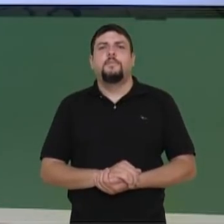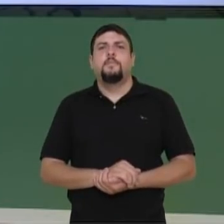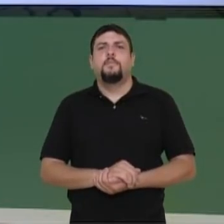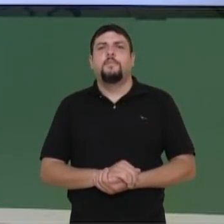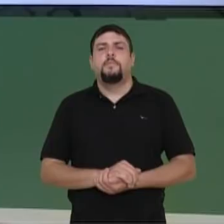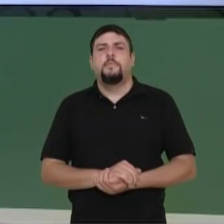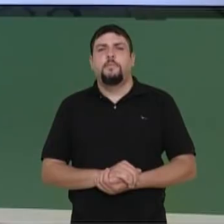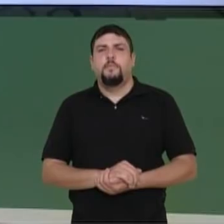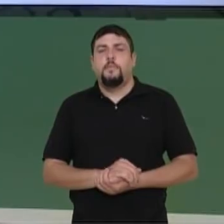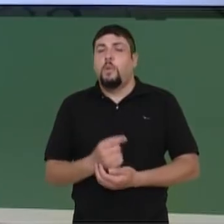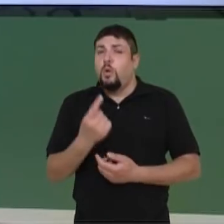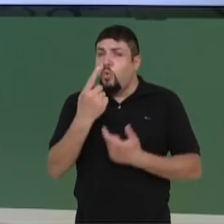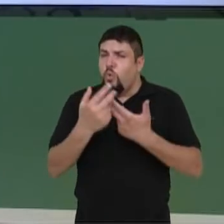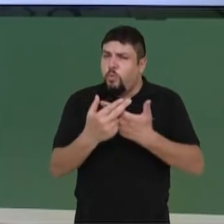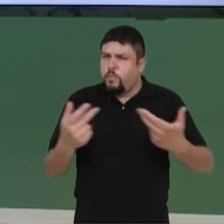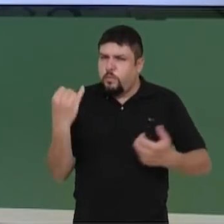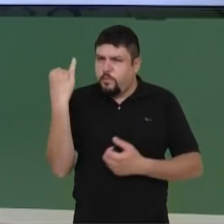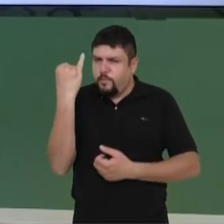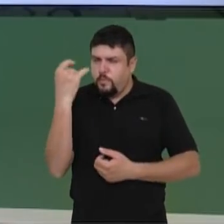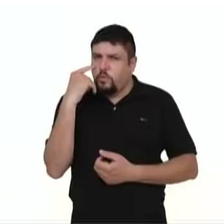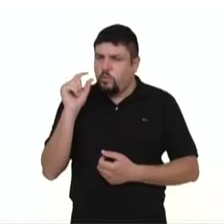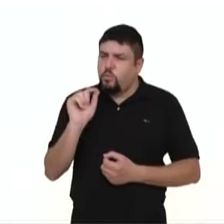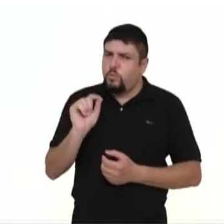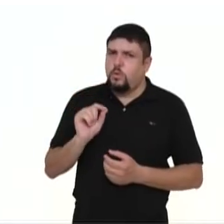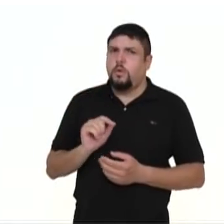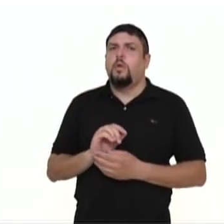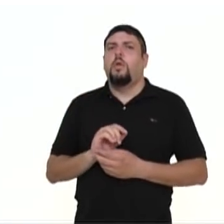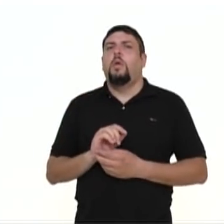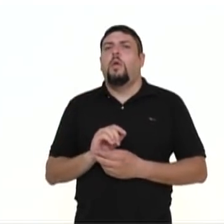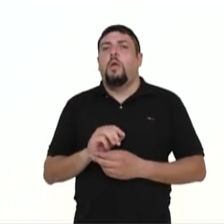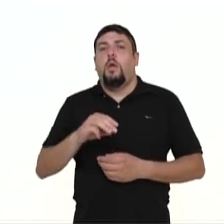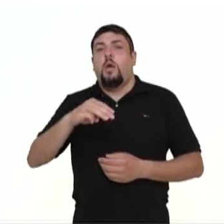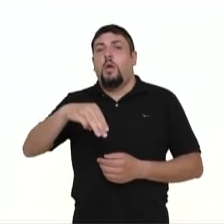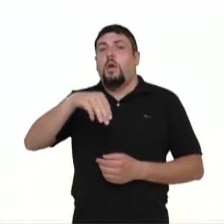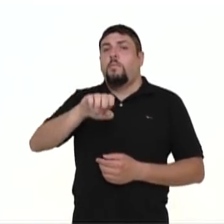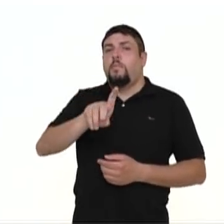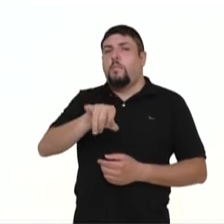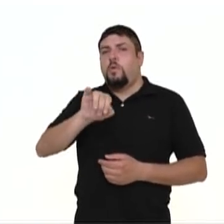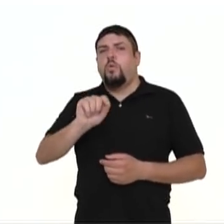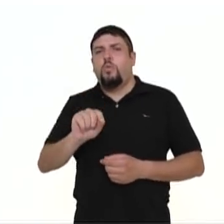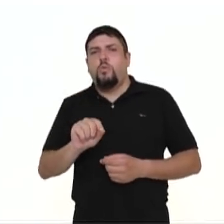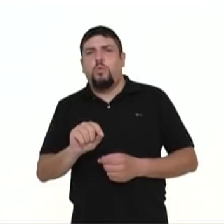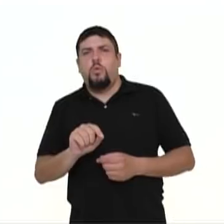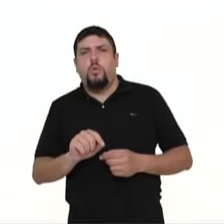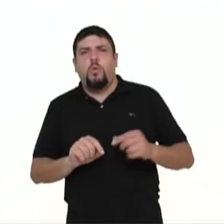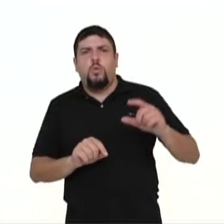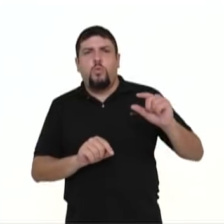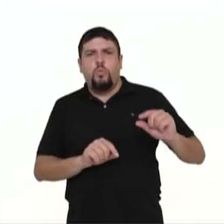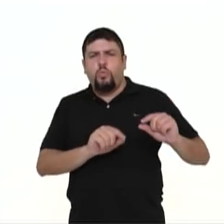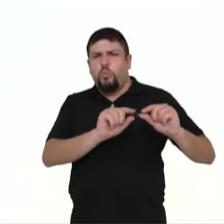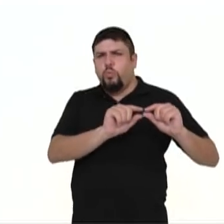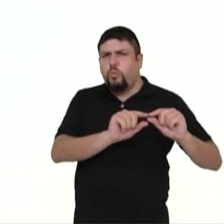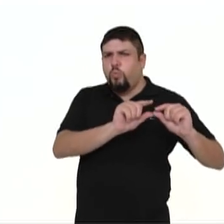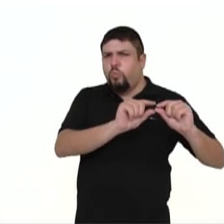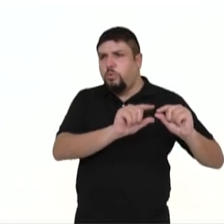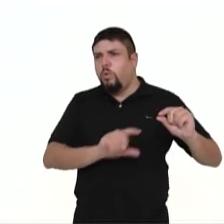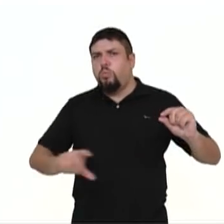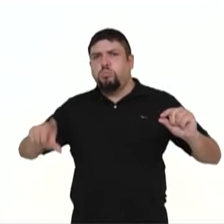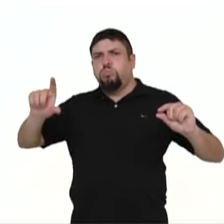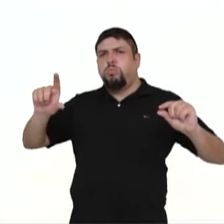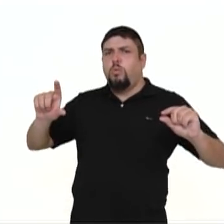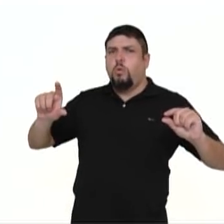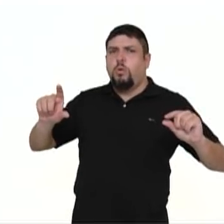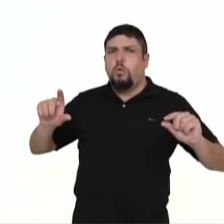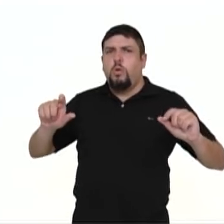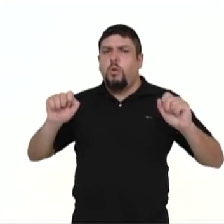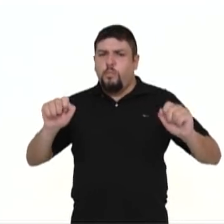Uma coisa importante antes da gente começar é o seguinte: a média é sempre um valor entre o menor dado e o maior dado obtido, podendo ou não ser igual a